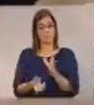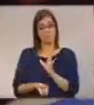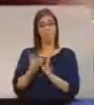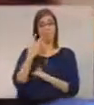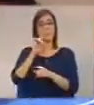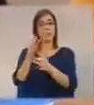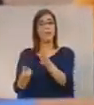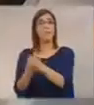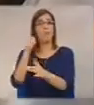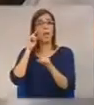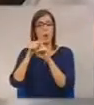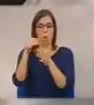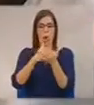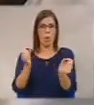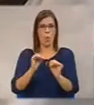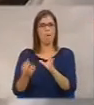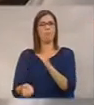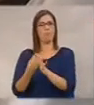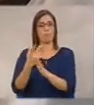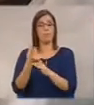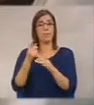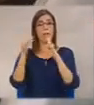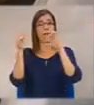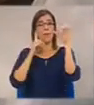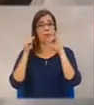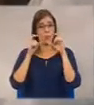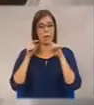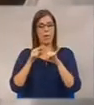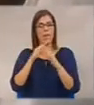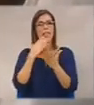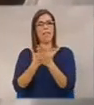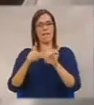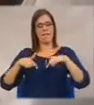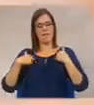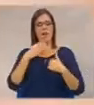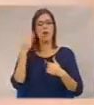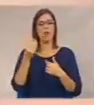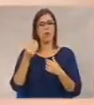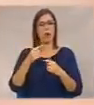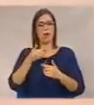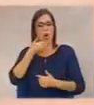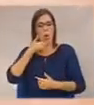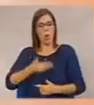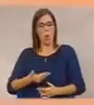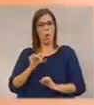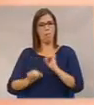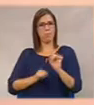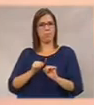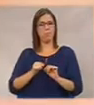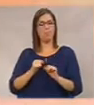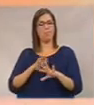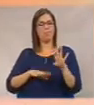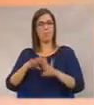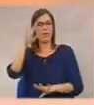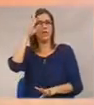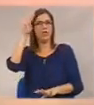uma fundação sem fins lucrativos, parte da fotografia para capacitar os jovens a ganhar competências e a